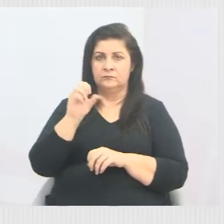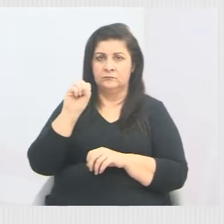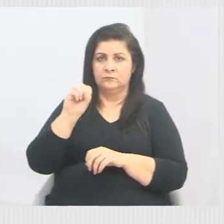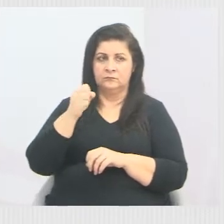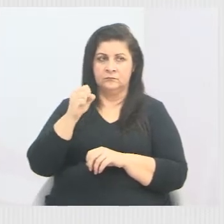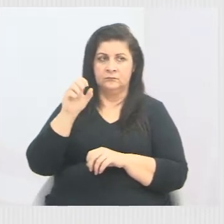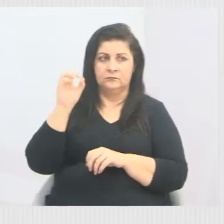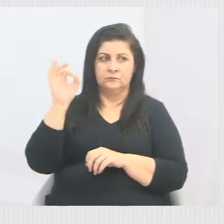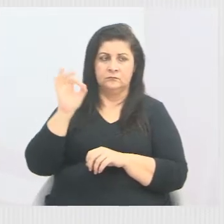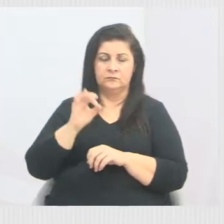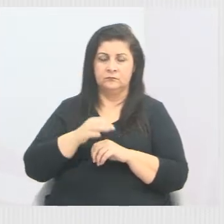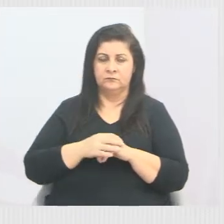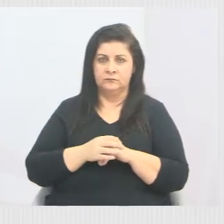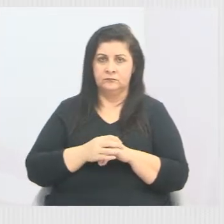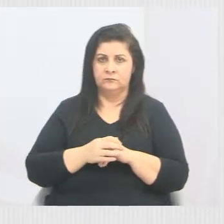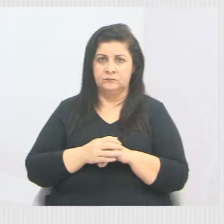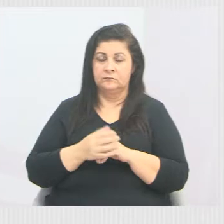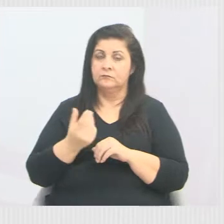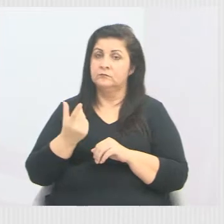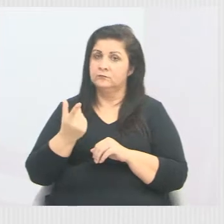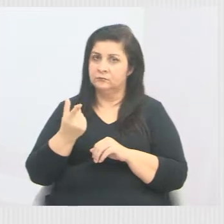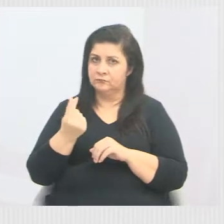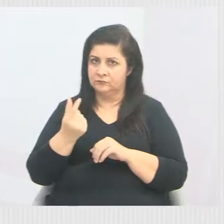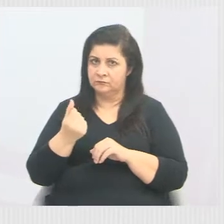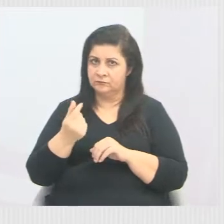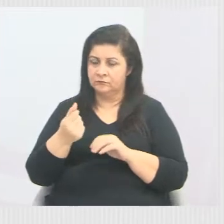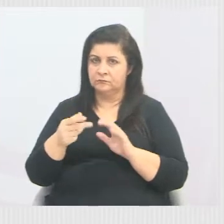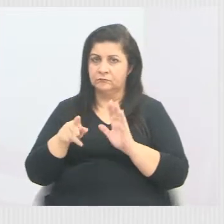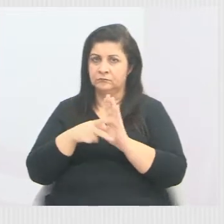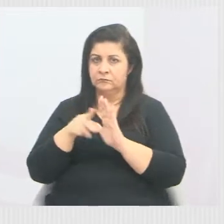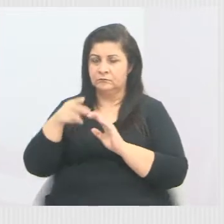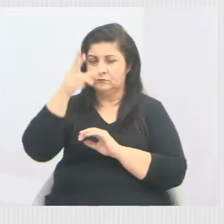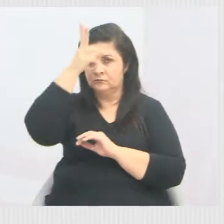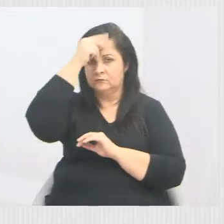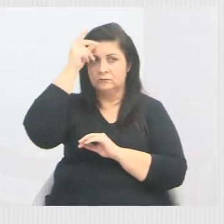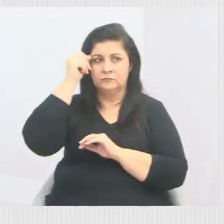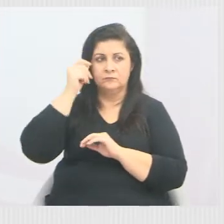33,68%, sobre uma receita corrente líquida de